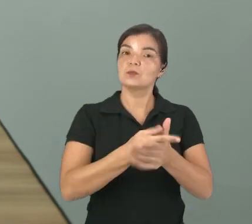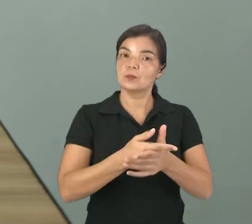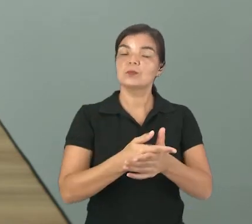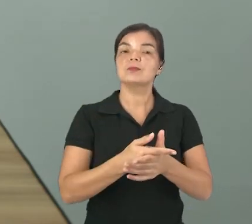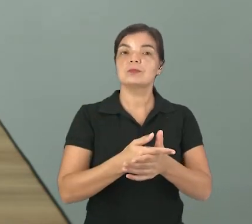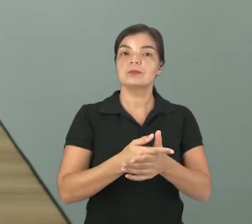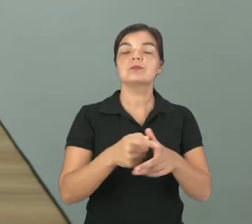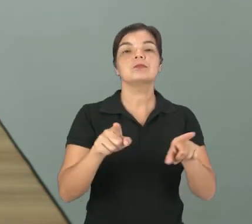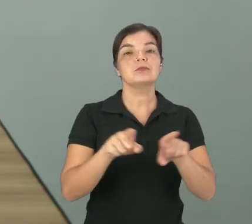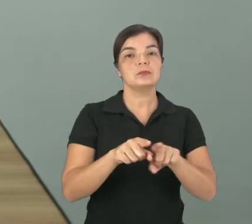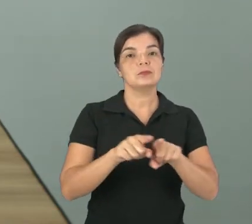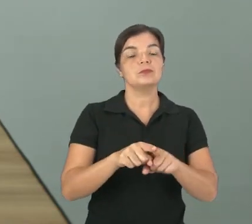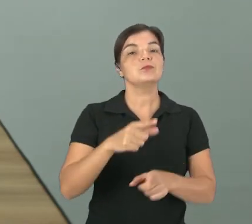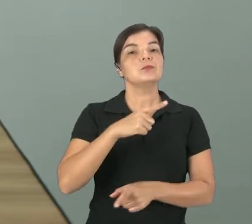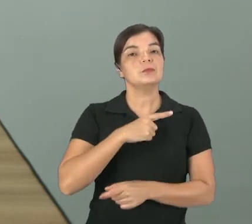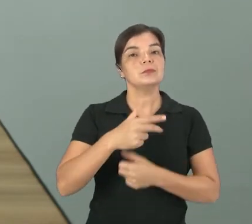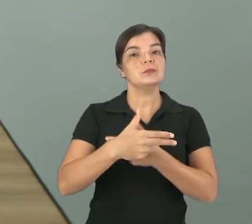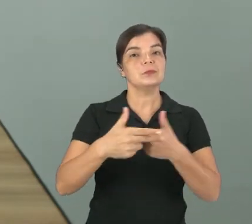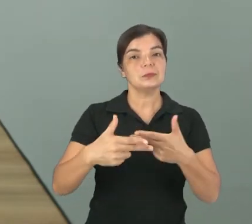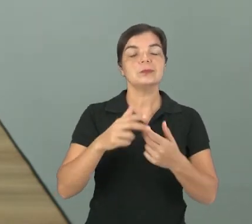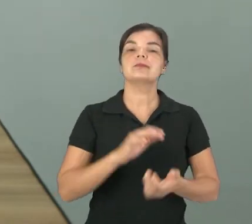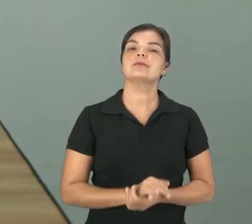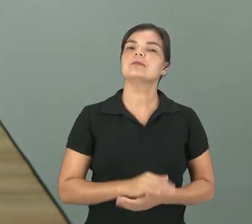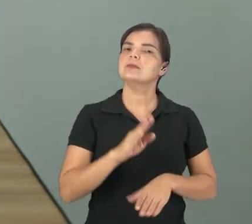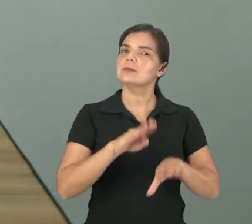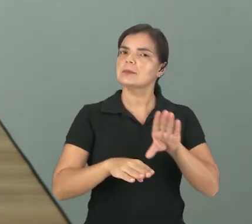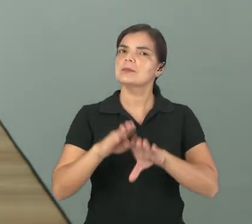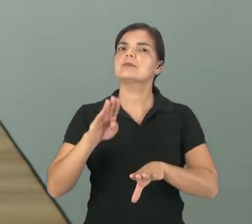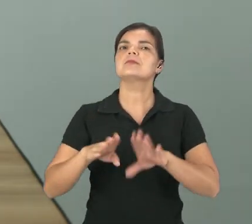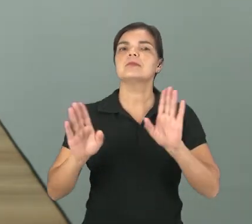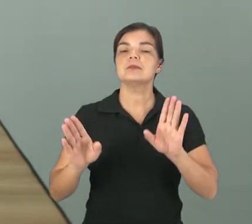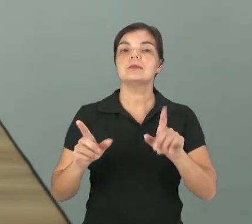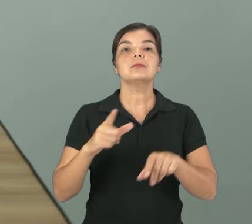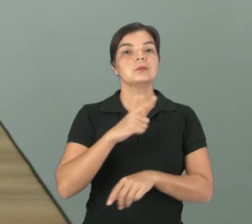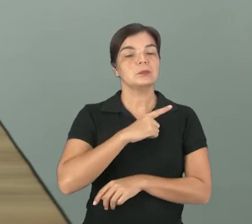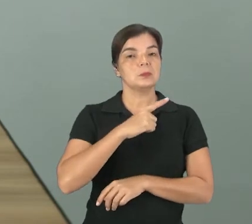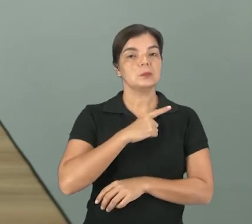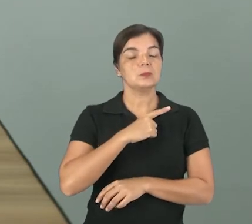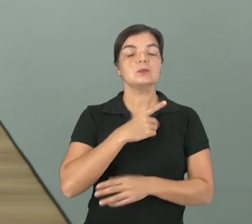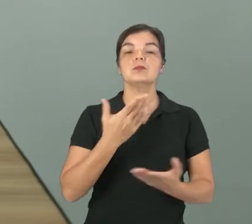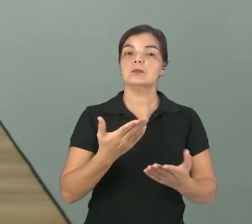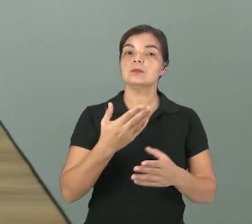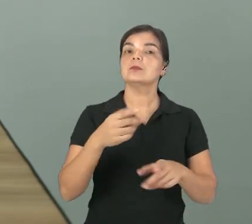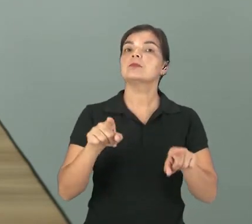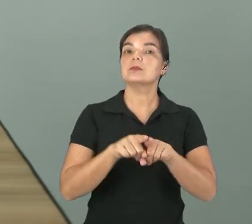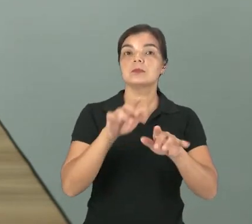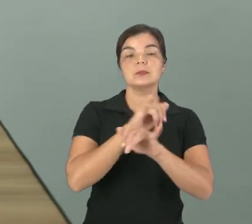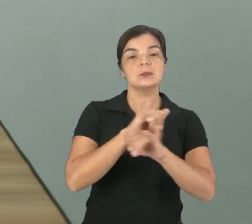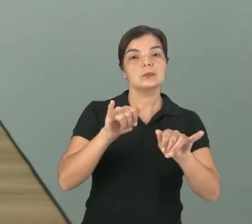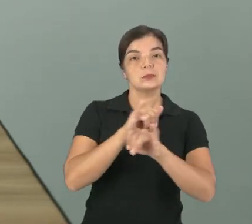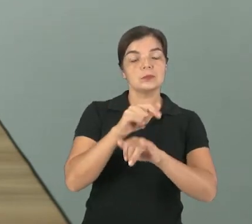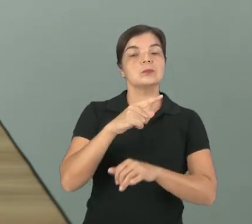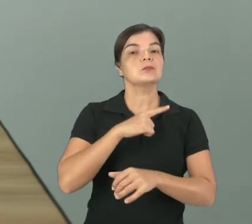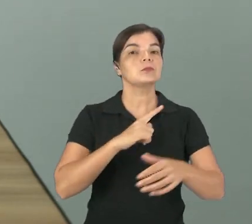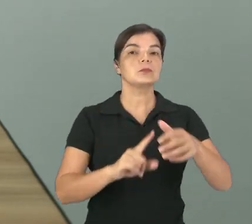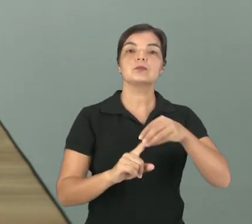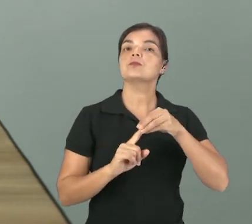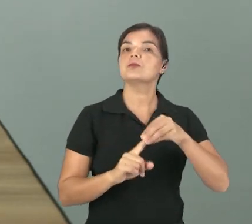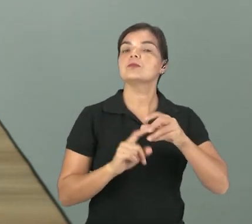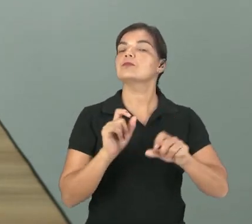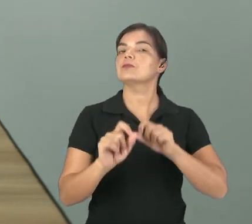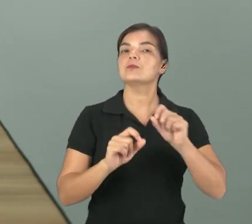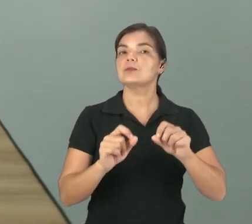consumir, de adquirir algo. Isso mesmo. E muitas vezes, por ter essa comunicação, porque a propaganda, ela tem como